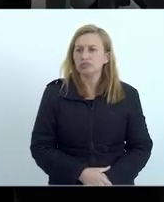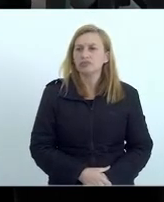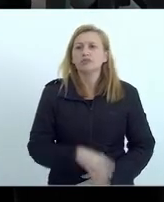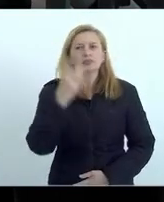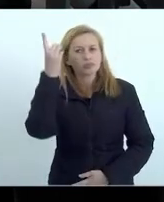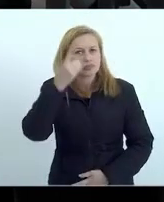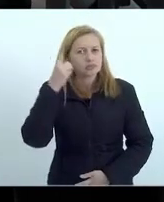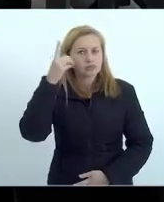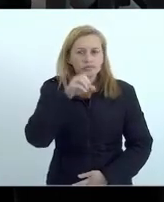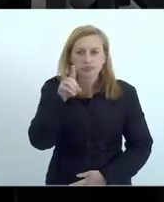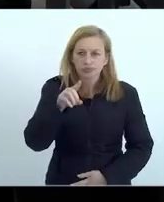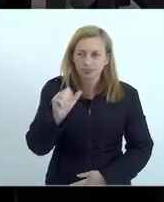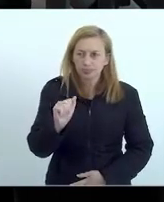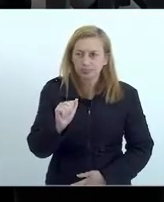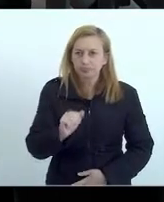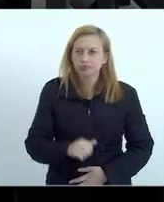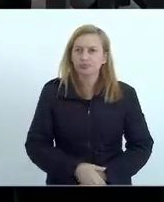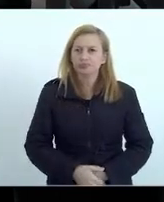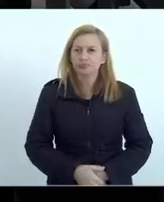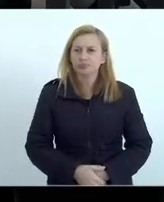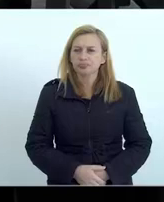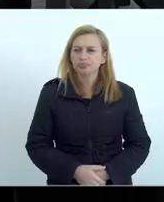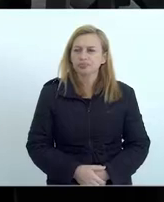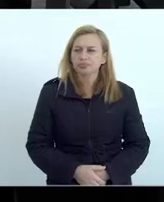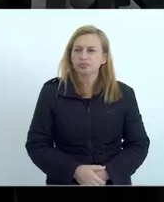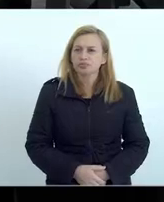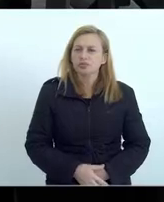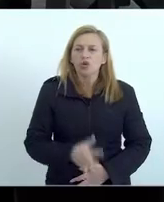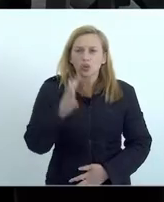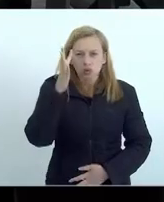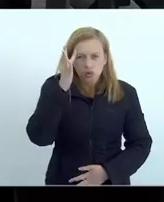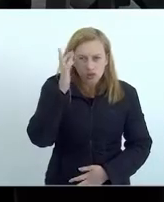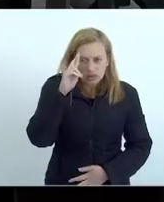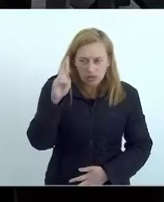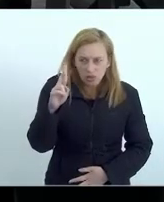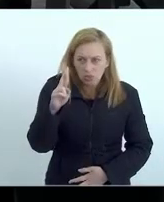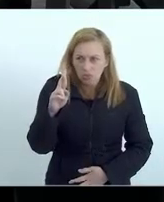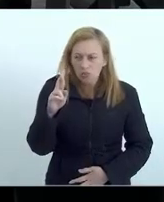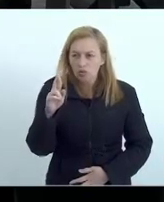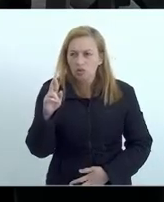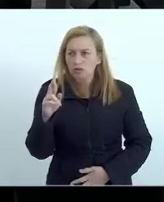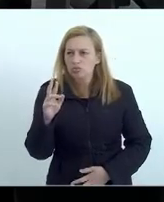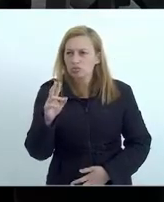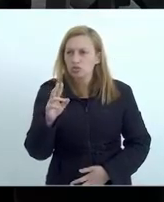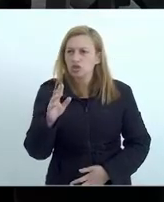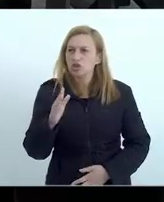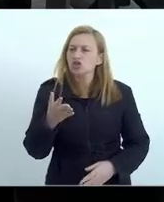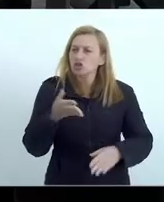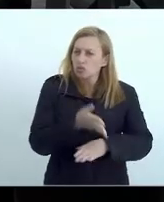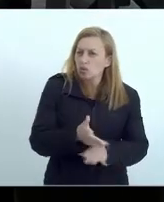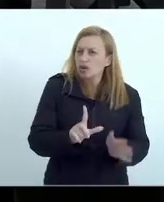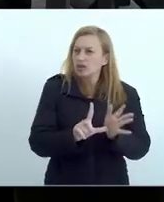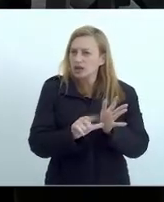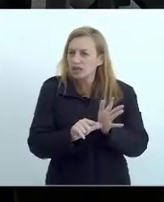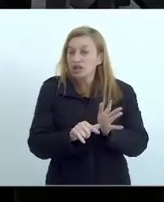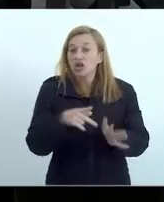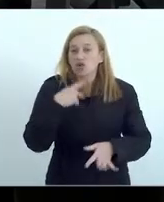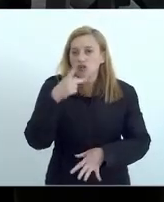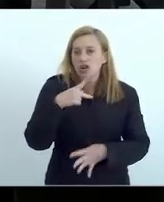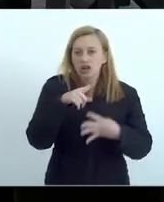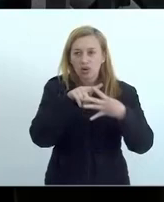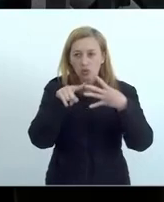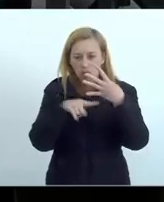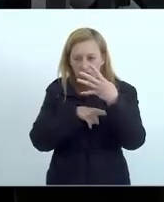é de placa conforme o Senhor não tá aqui presente anteriormente Eu falei